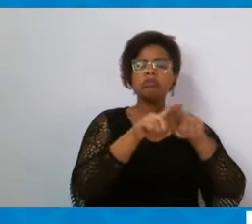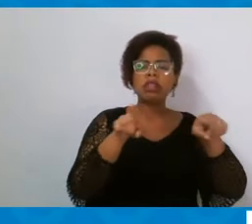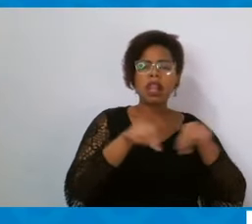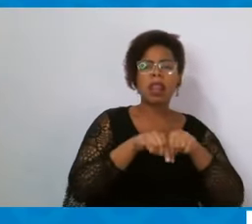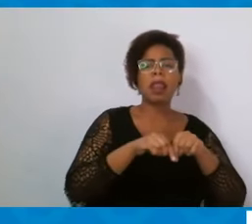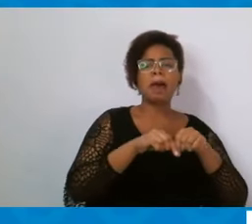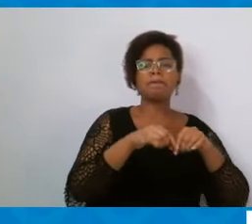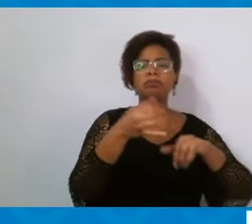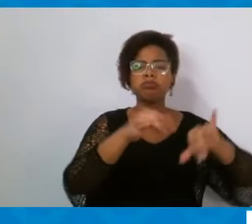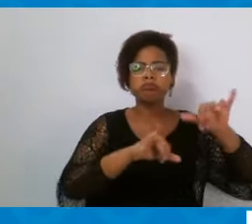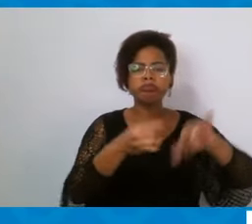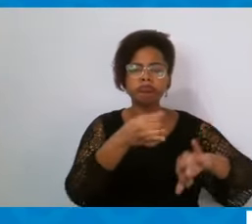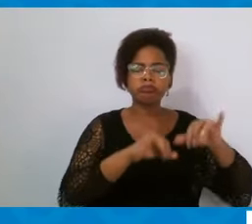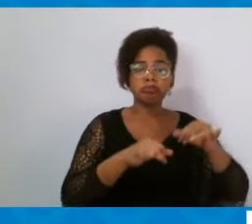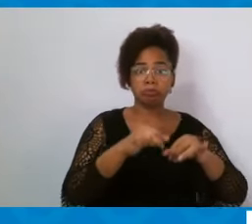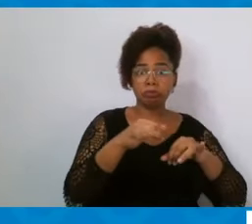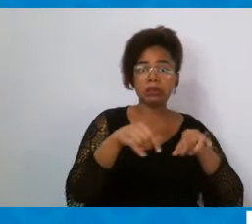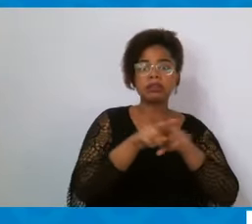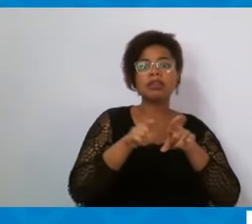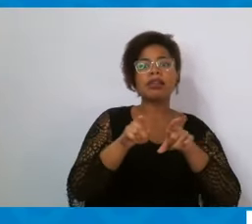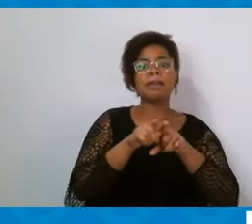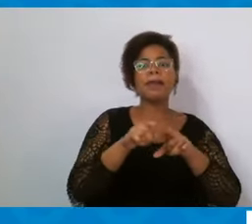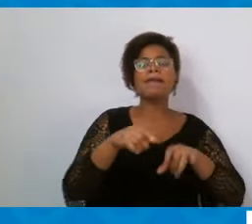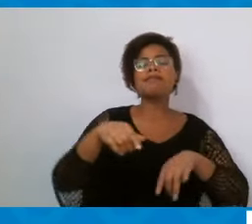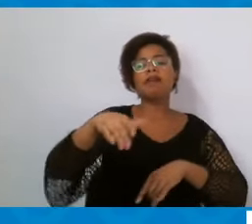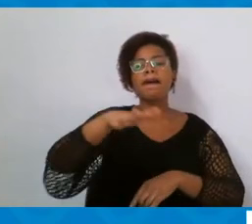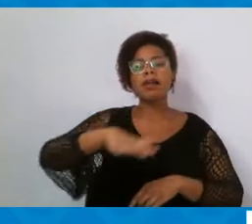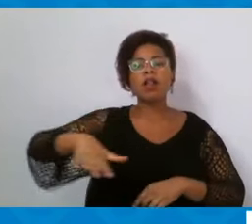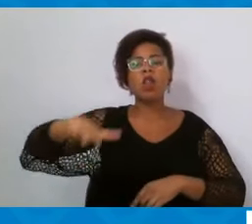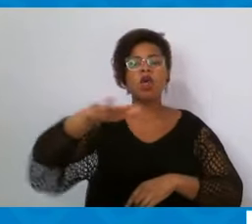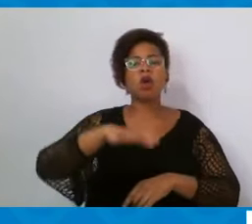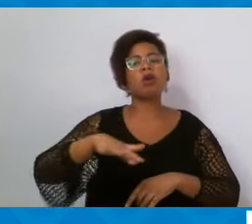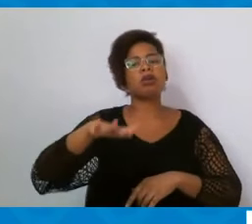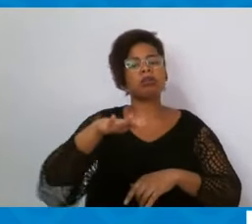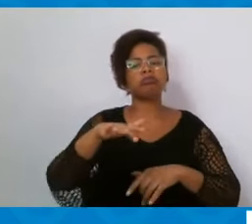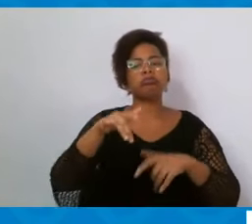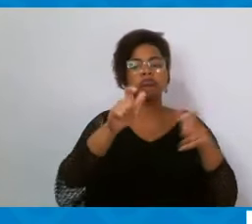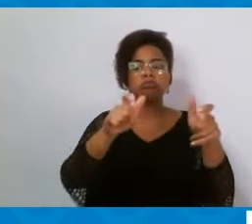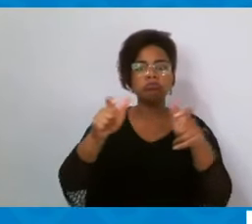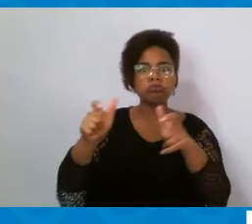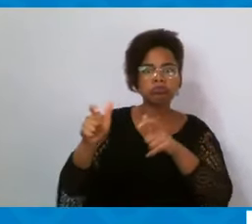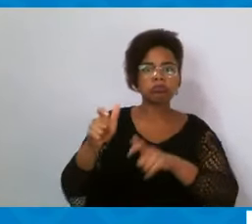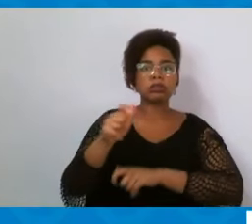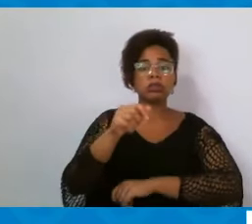que realizam de uma certa forma essa cultura. Mas essa